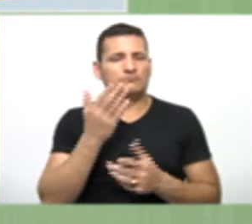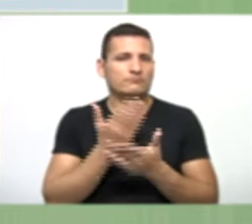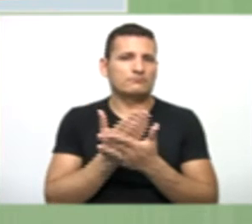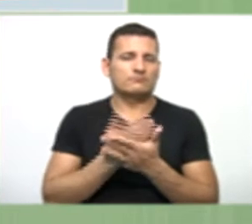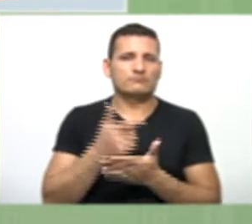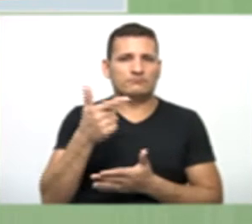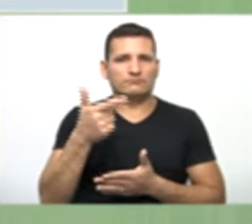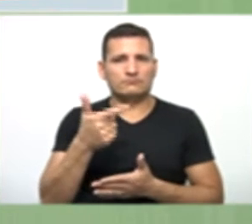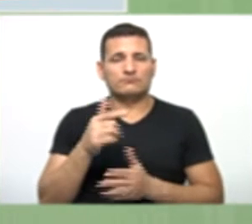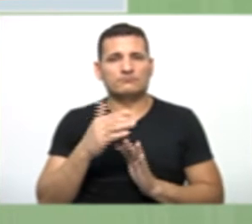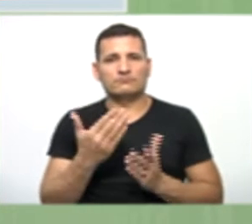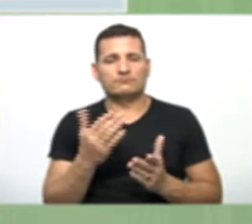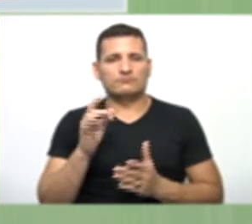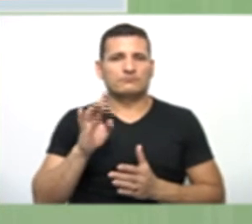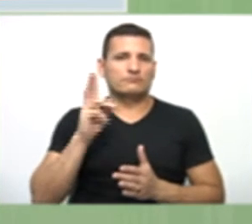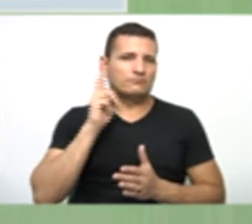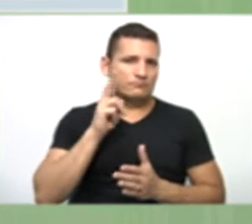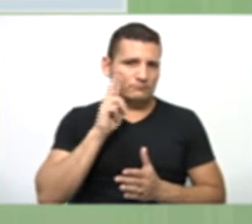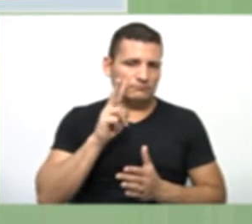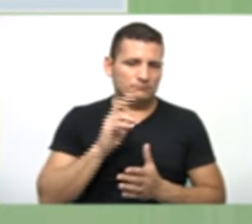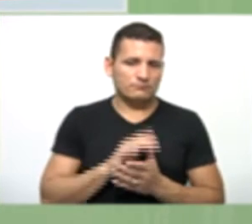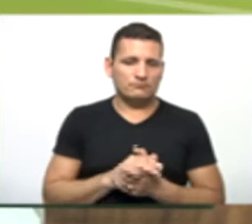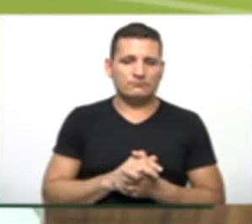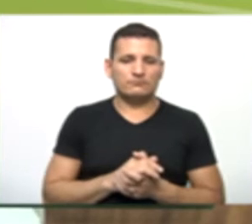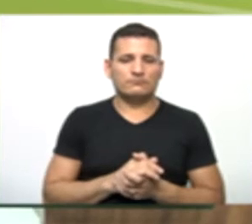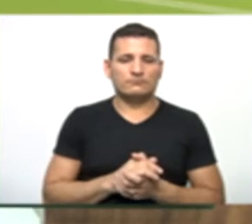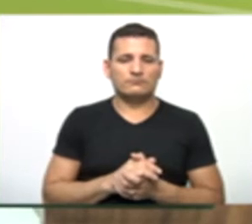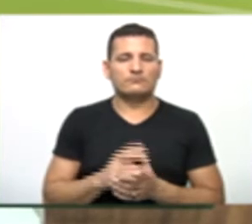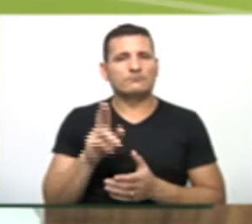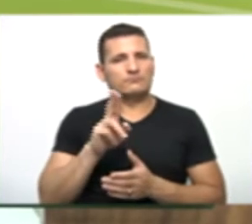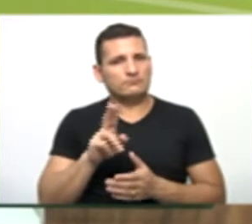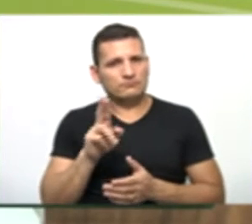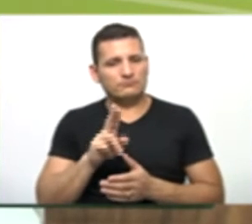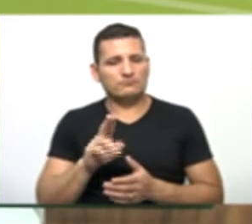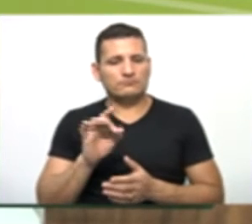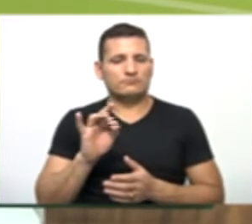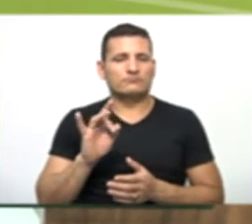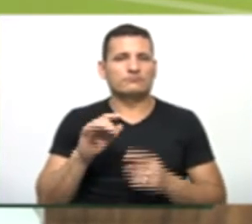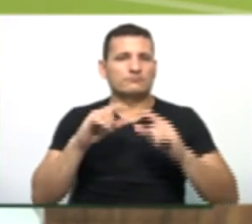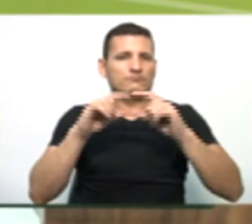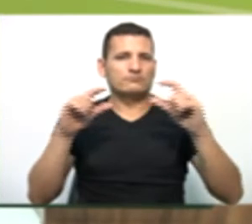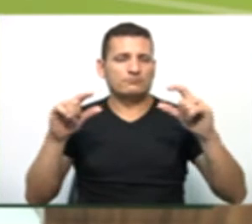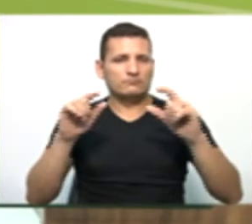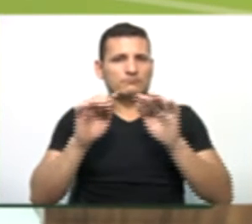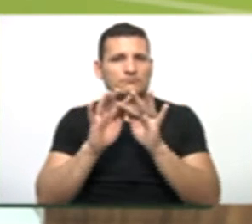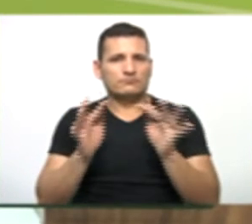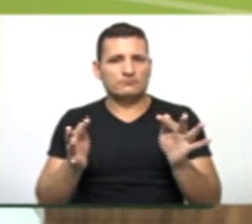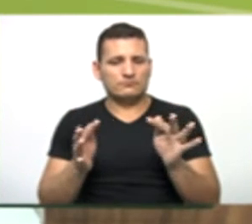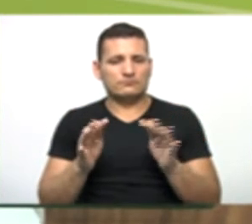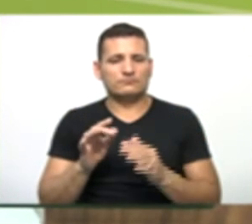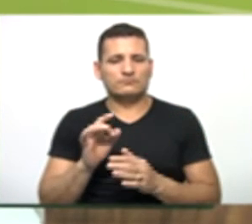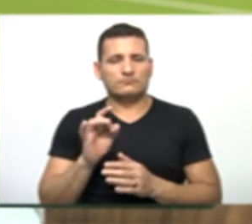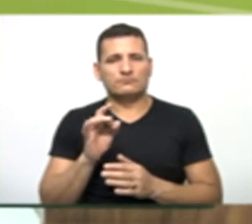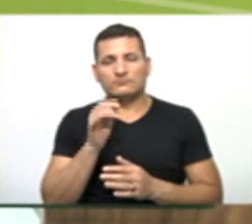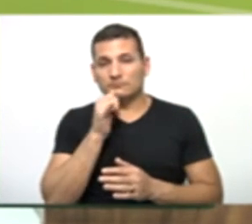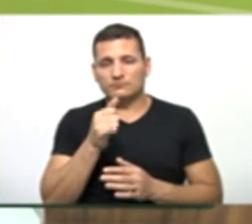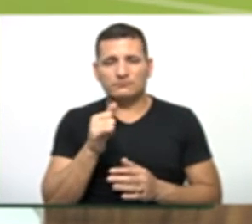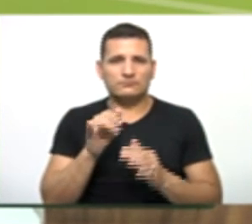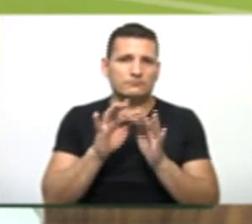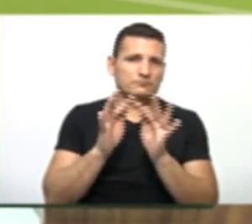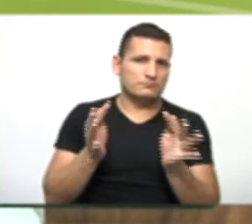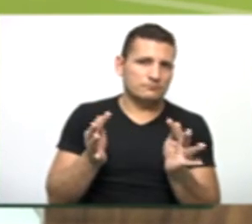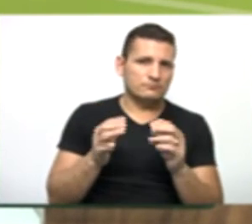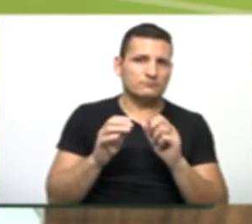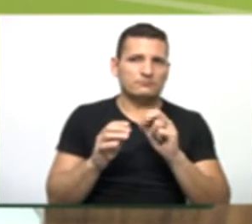para recapitular, o uso da fórmula é similar ao desconto simples, basta você se atentar ao se é desconto simples ou se é